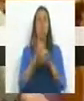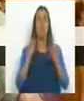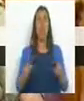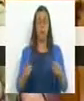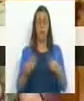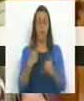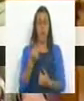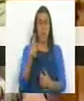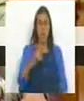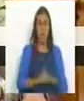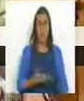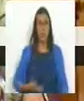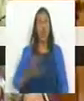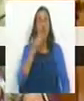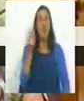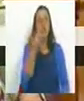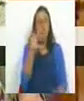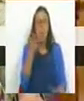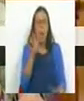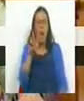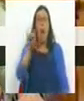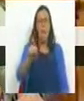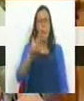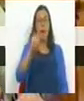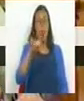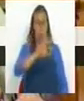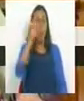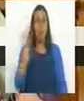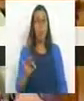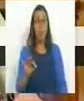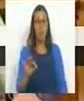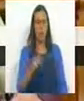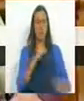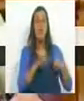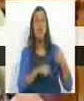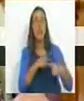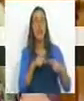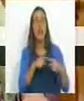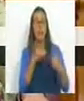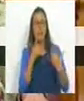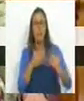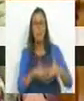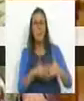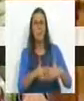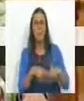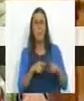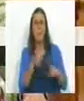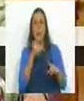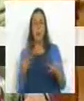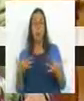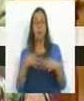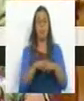nós temos uma taxa de desemprego nos jovens muito perto dos 30%, é toda uma geração que fica em causa na sua